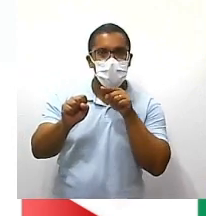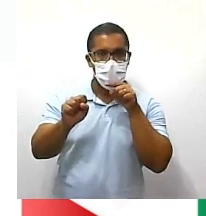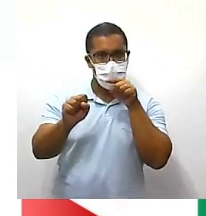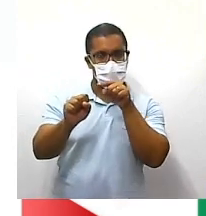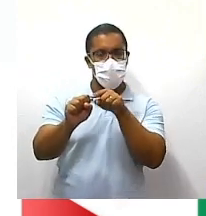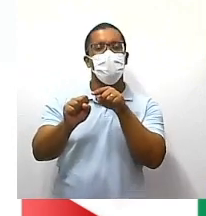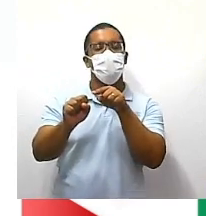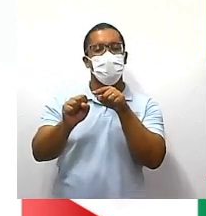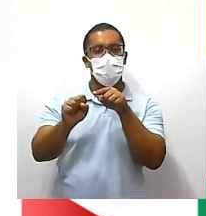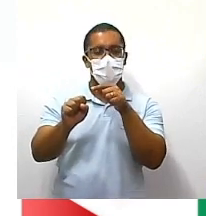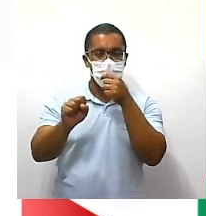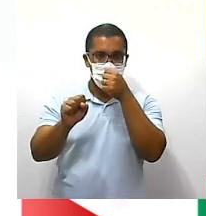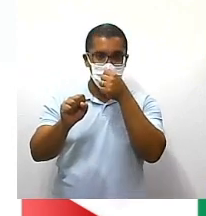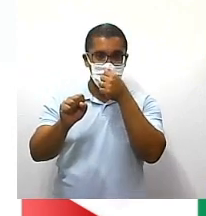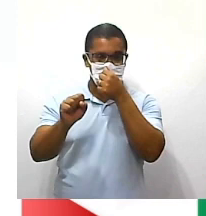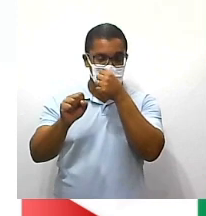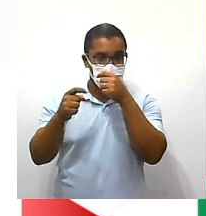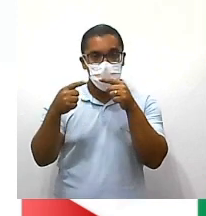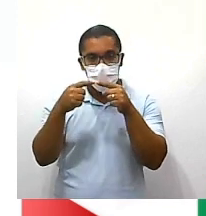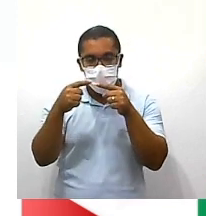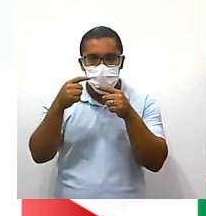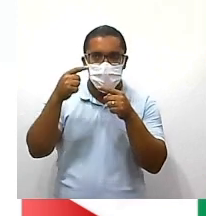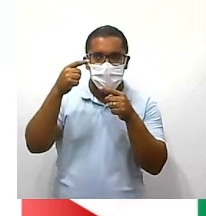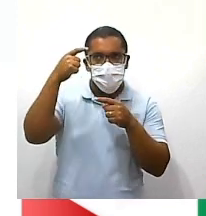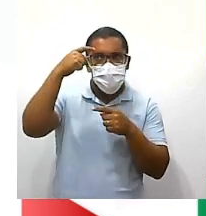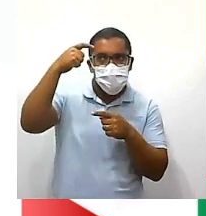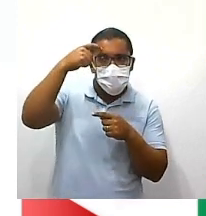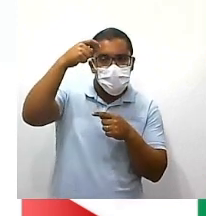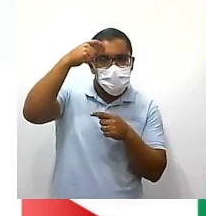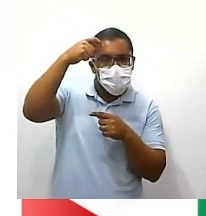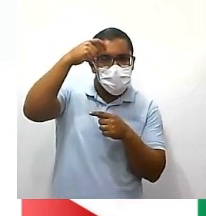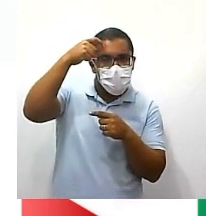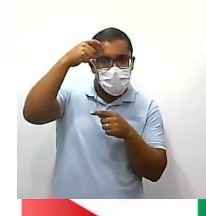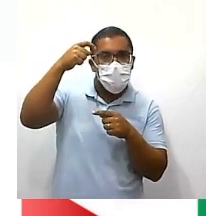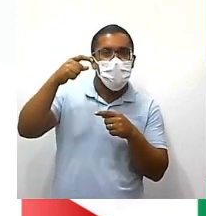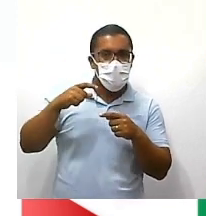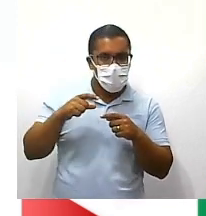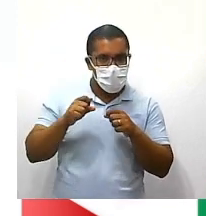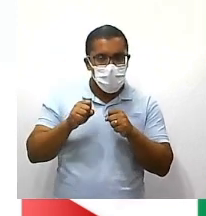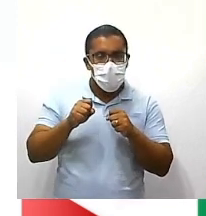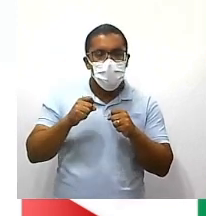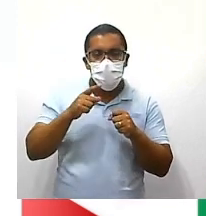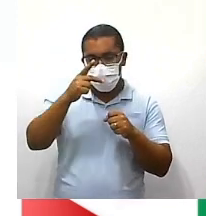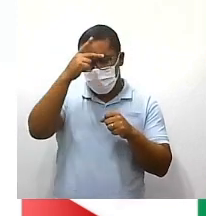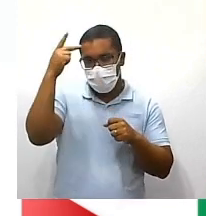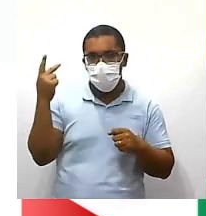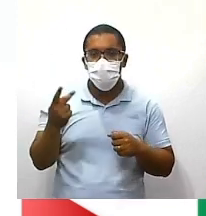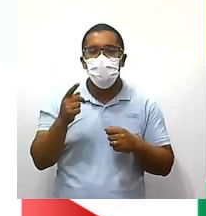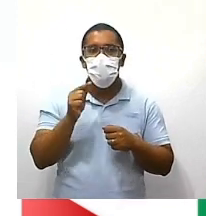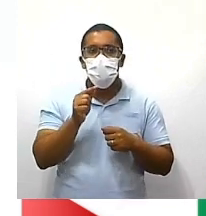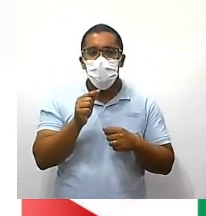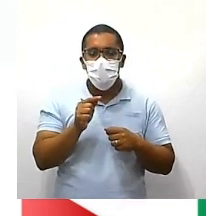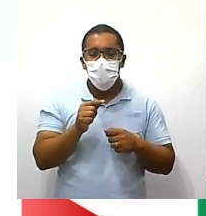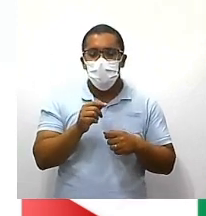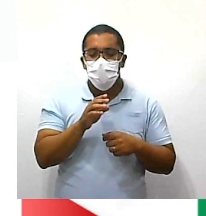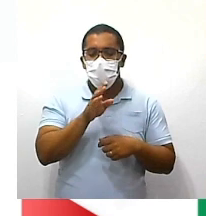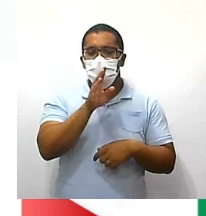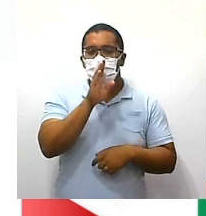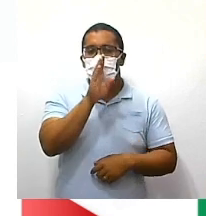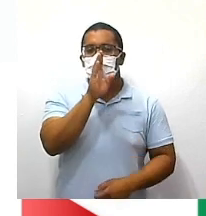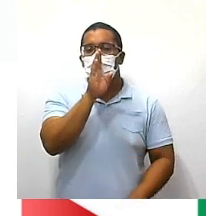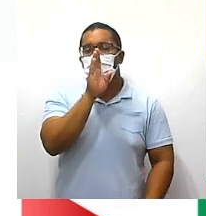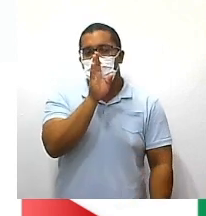ação psicotrópica, ou seja, causam efeitos sedativos e psicomotores.